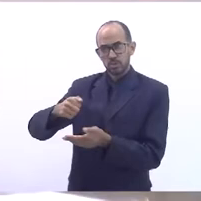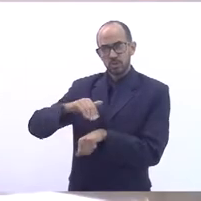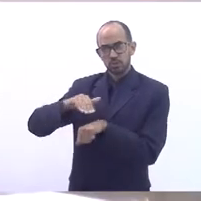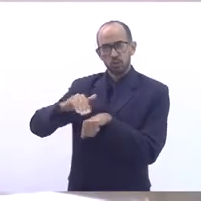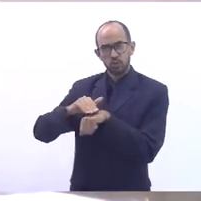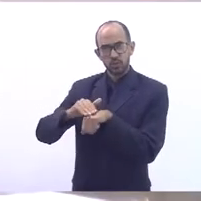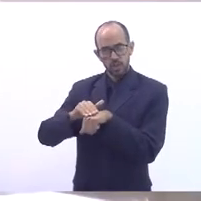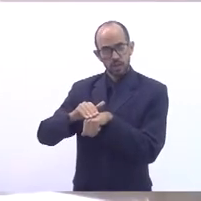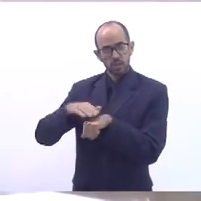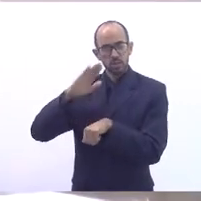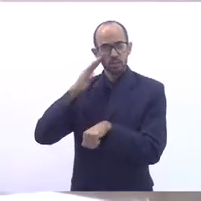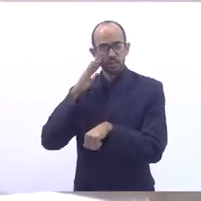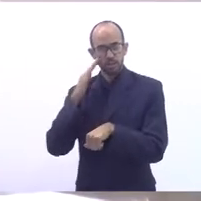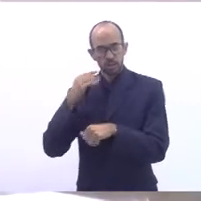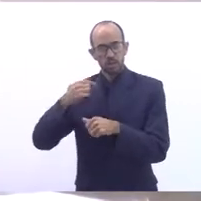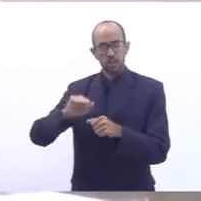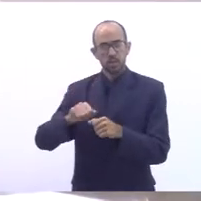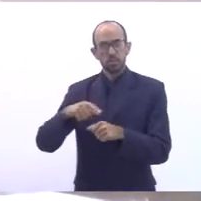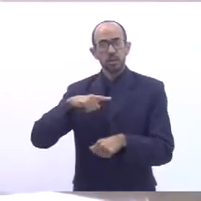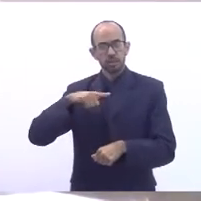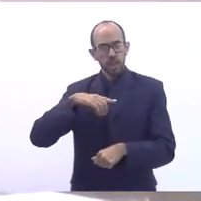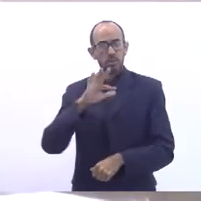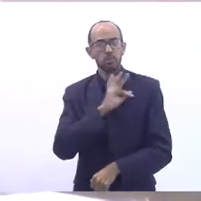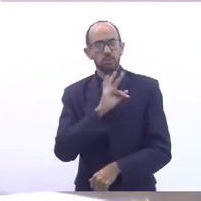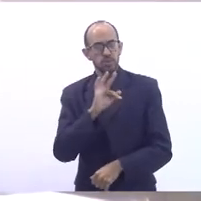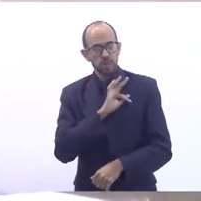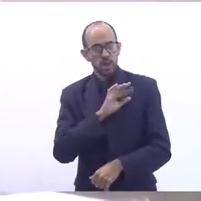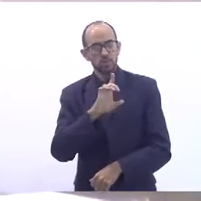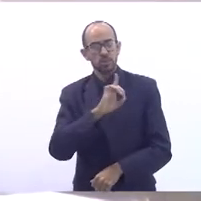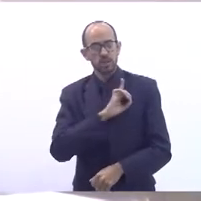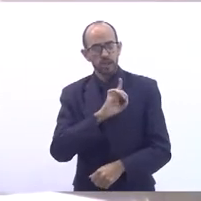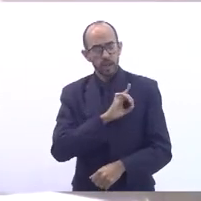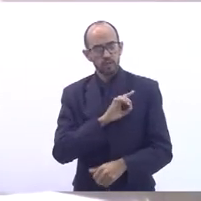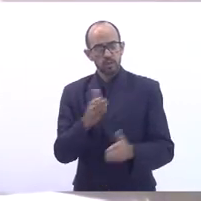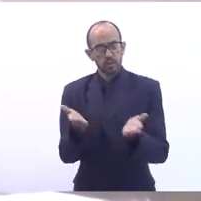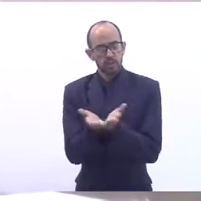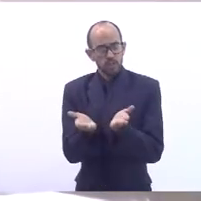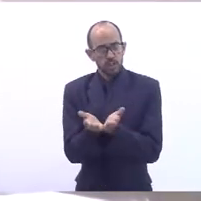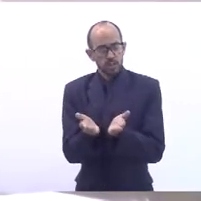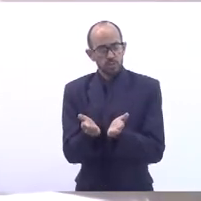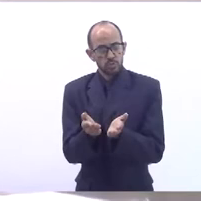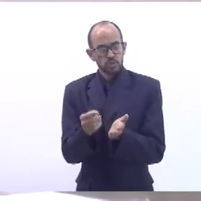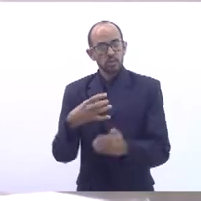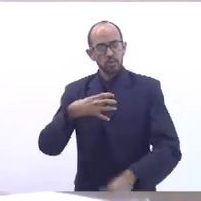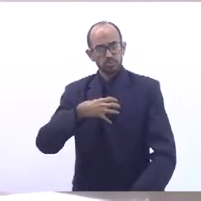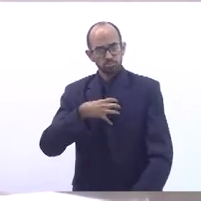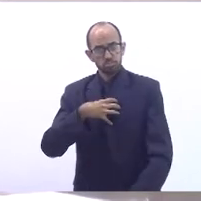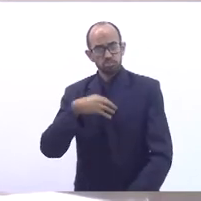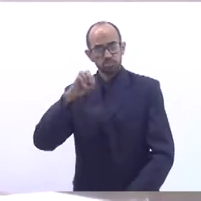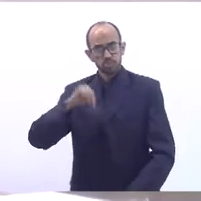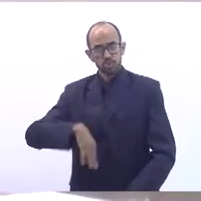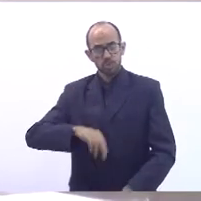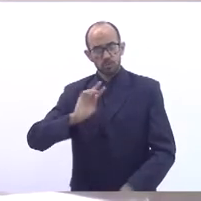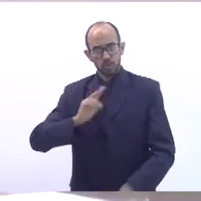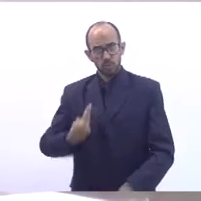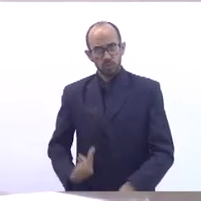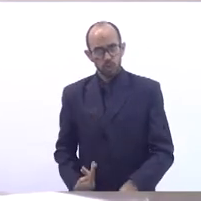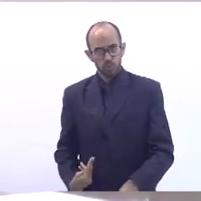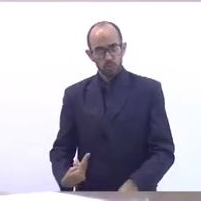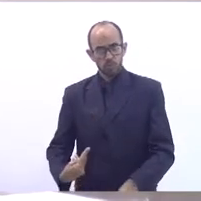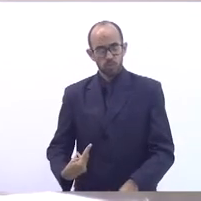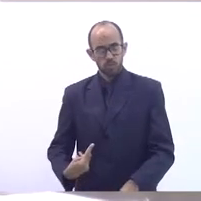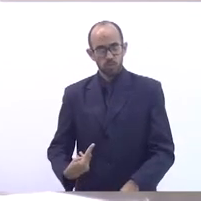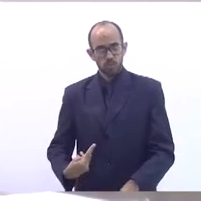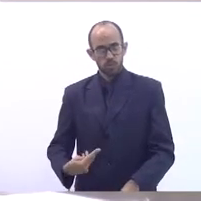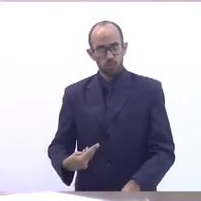pessoas realmente entre os policiais entre os delegados entre os evangélicos estão muito sensíveis pelo lado humano Eu não